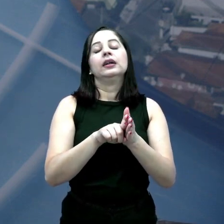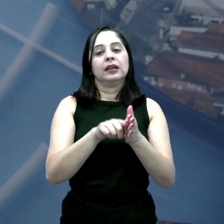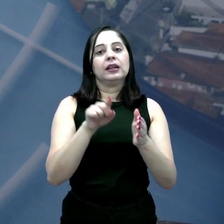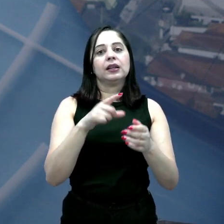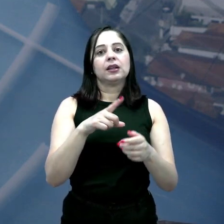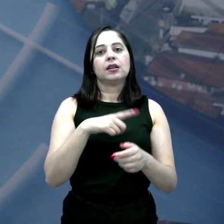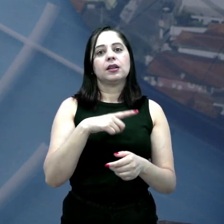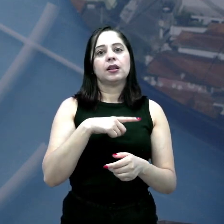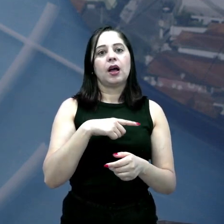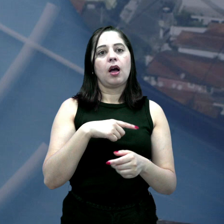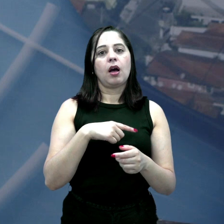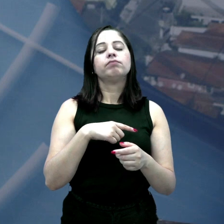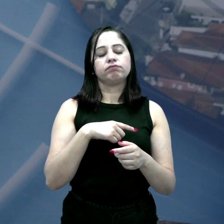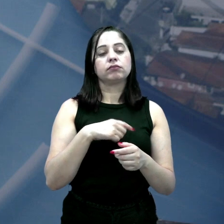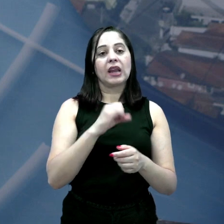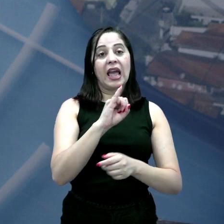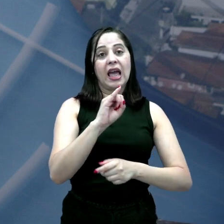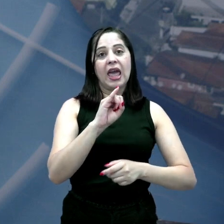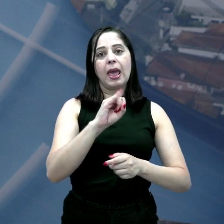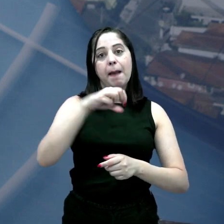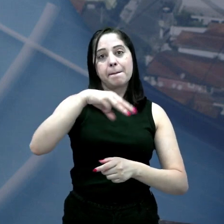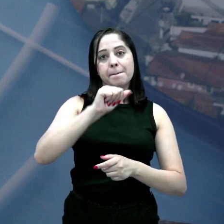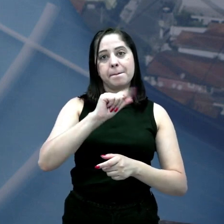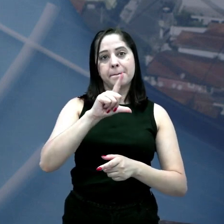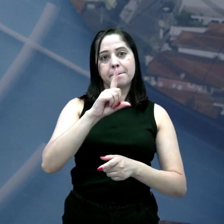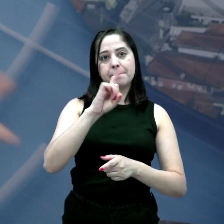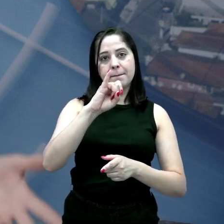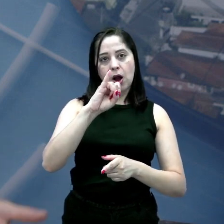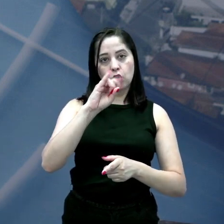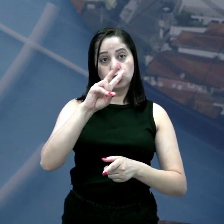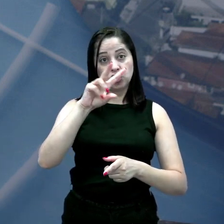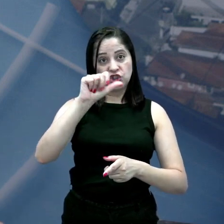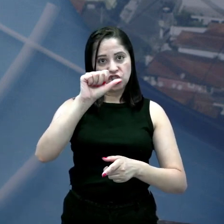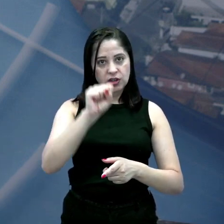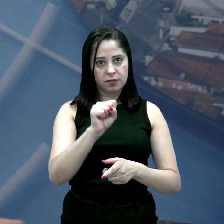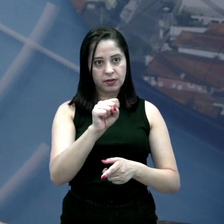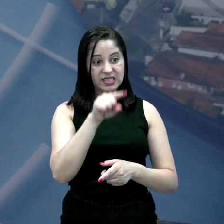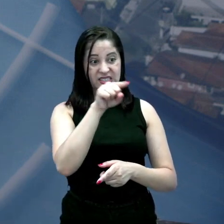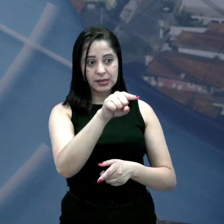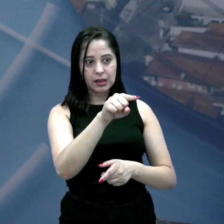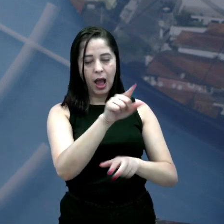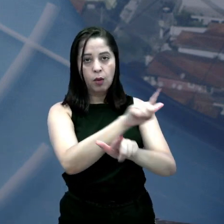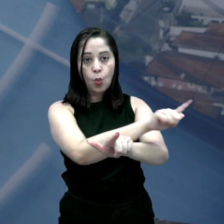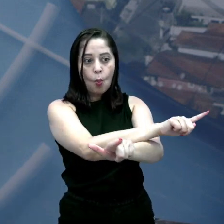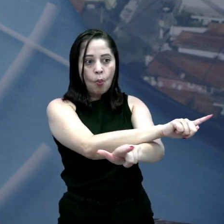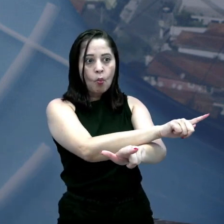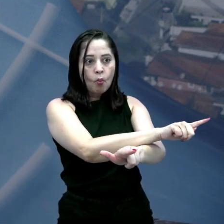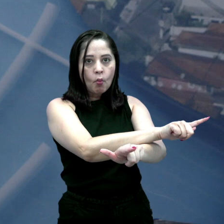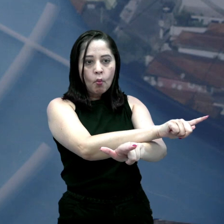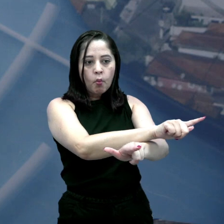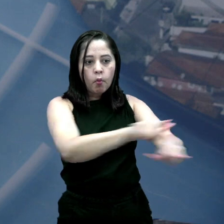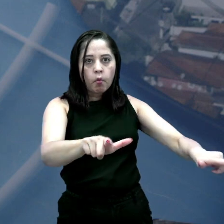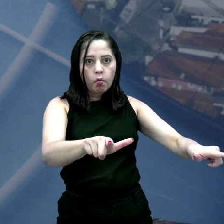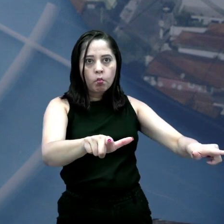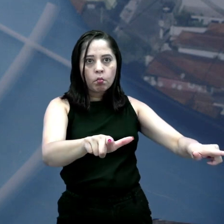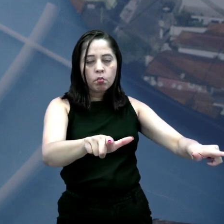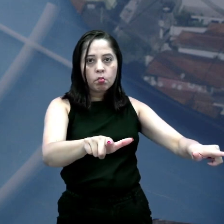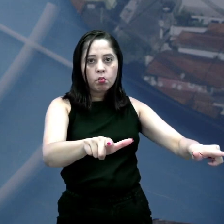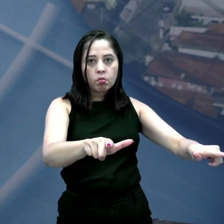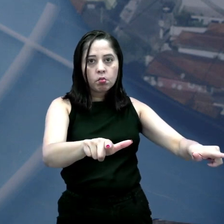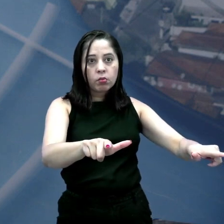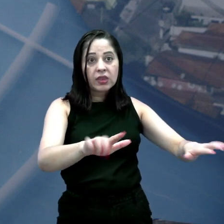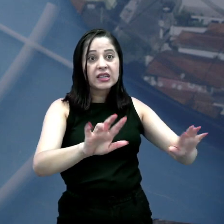turístico, que até o fim do século há a possibilidade de que o local ele não consiga mais ser habitável, né? Então, assim, a gente está falando